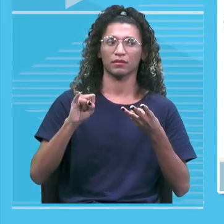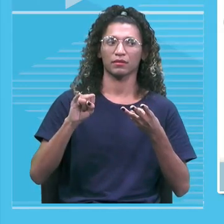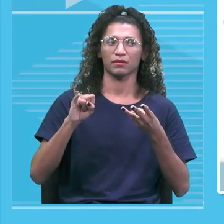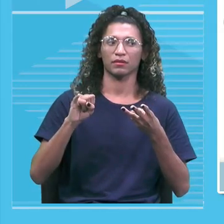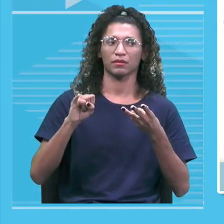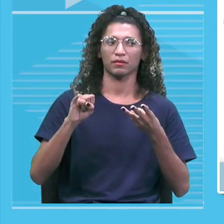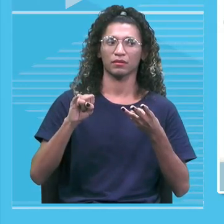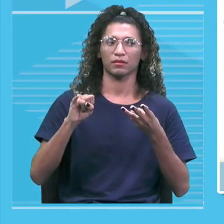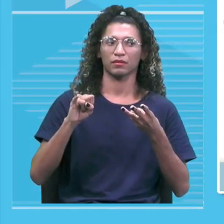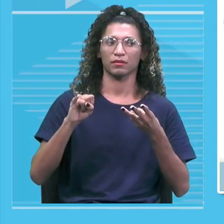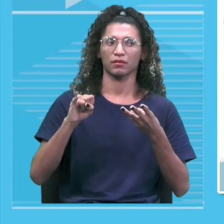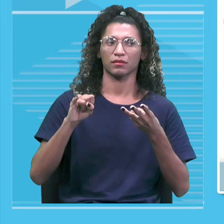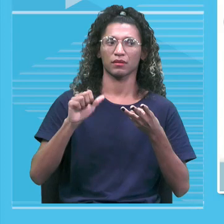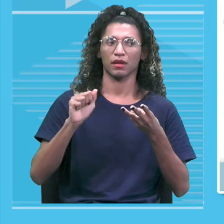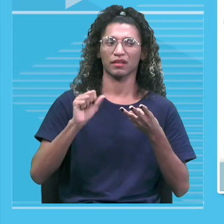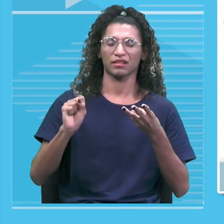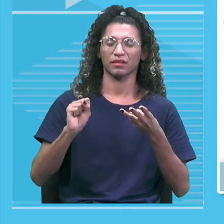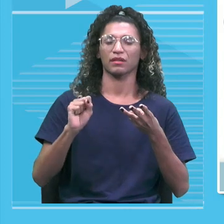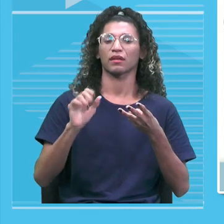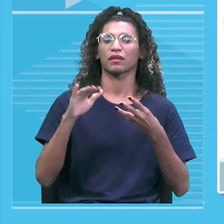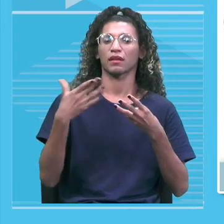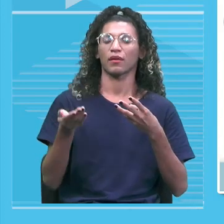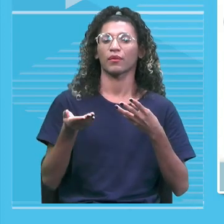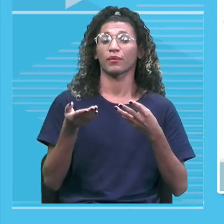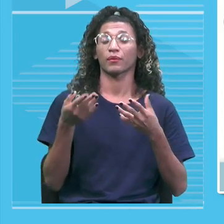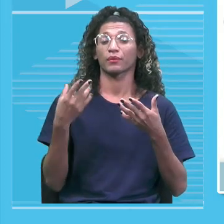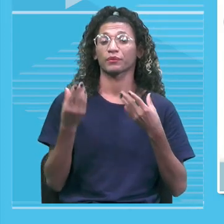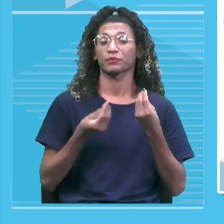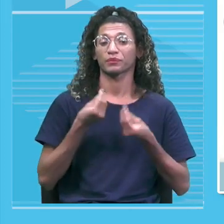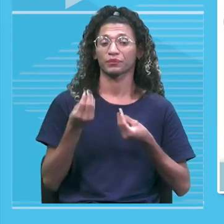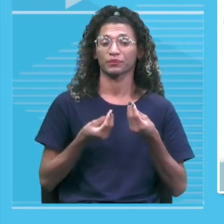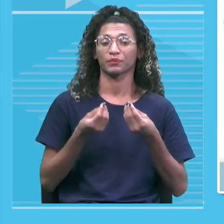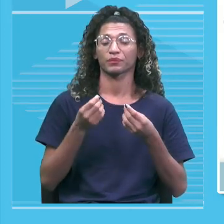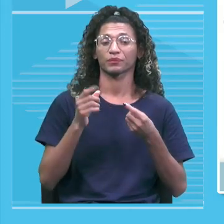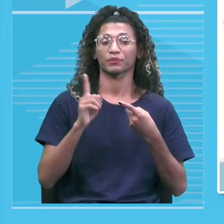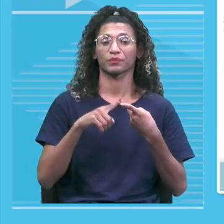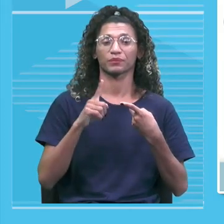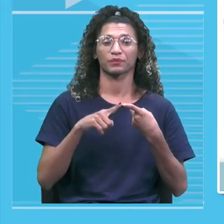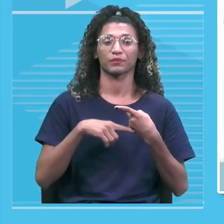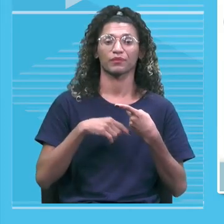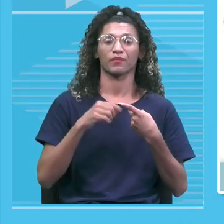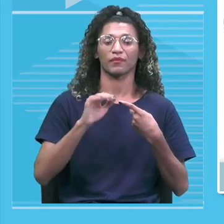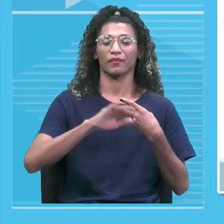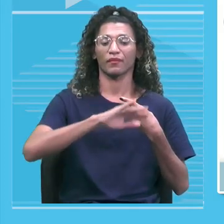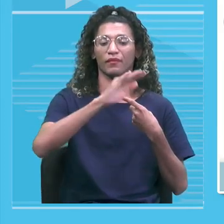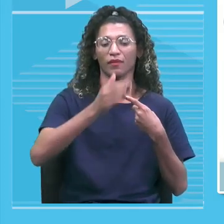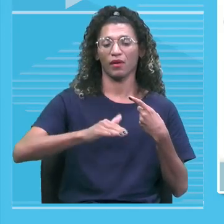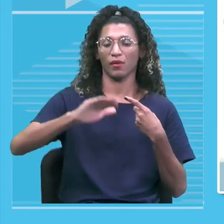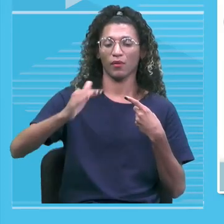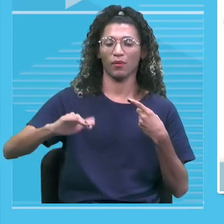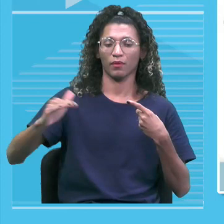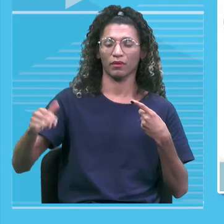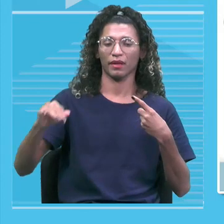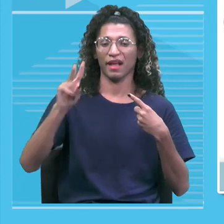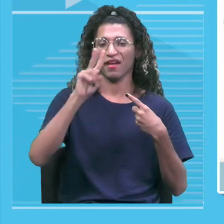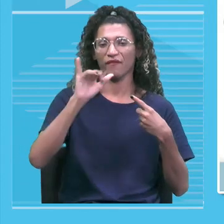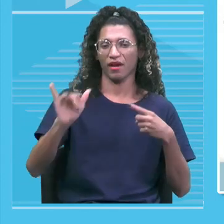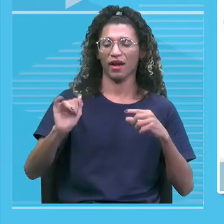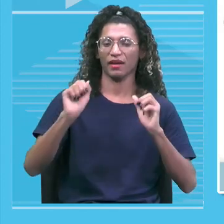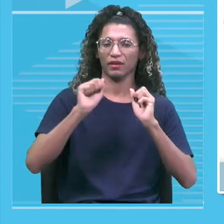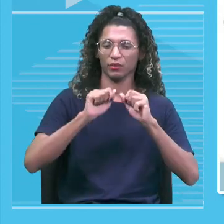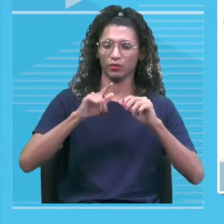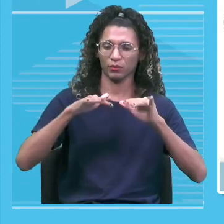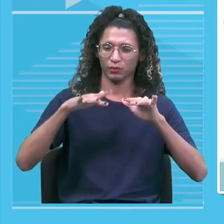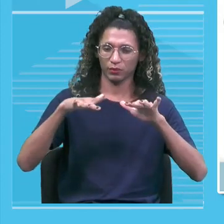as ondas unidimensionais são ondas que vão se propagar